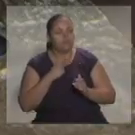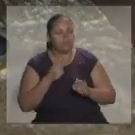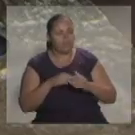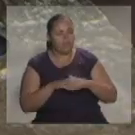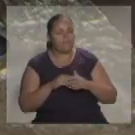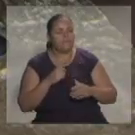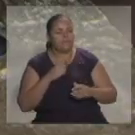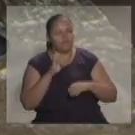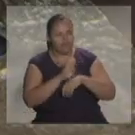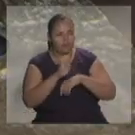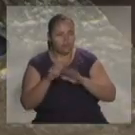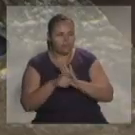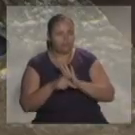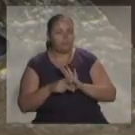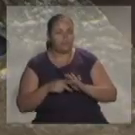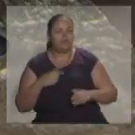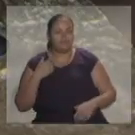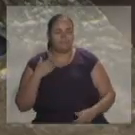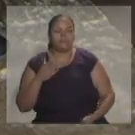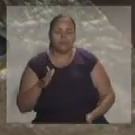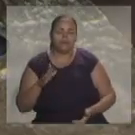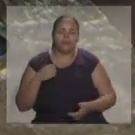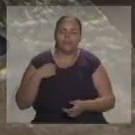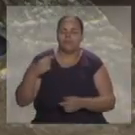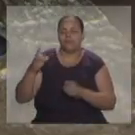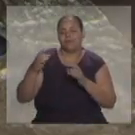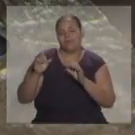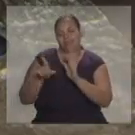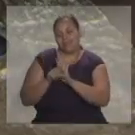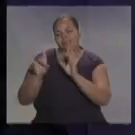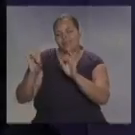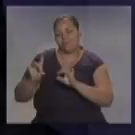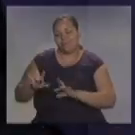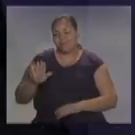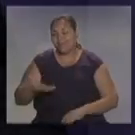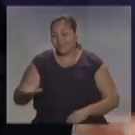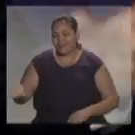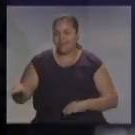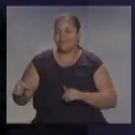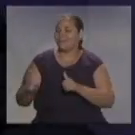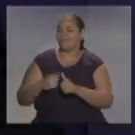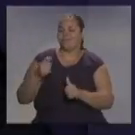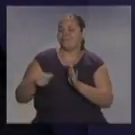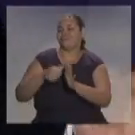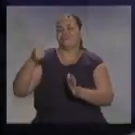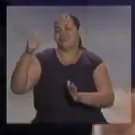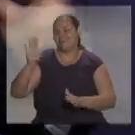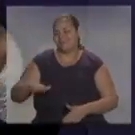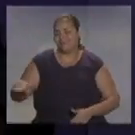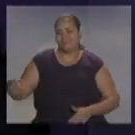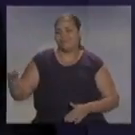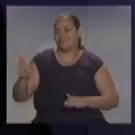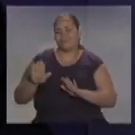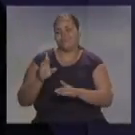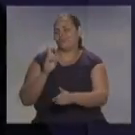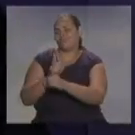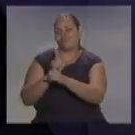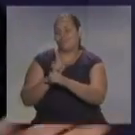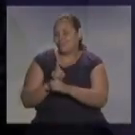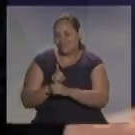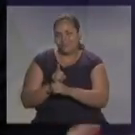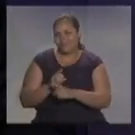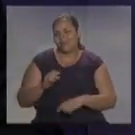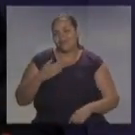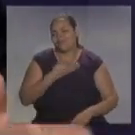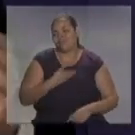Sem dúvida, mas a gente prima pelo cumprimento da lei. Porque quando se fala que a criança é prioridade, a gente não encontra isso no Executivo.